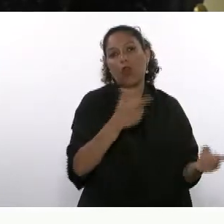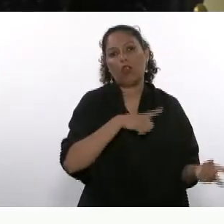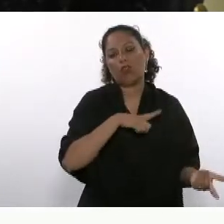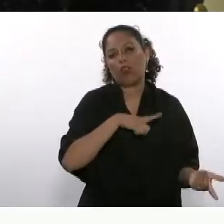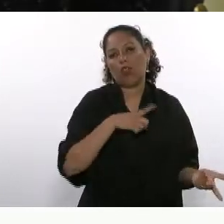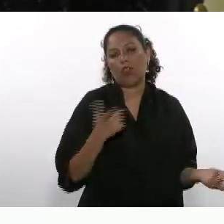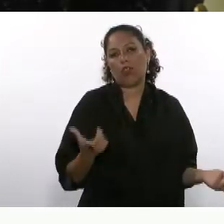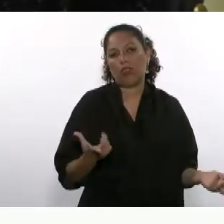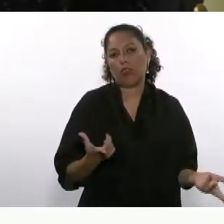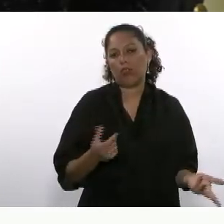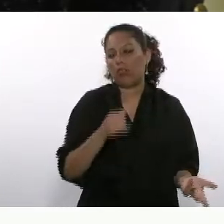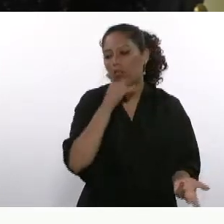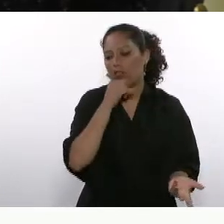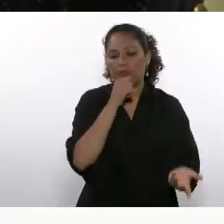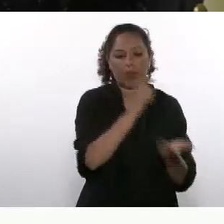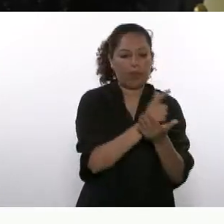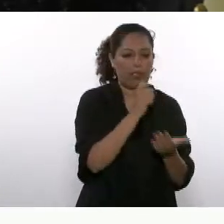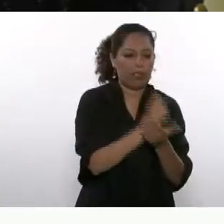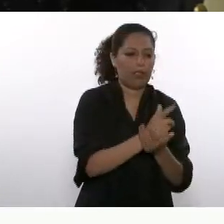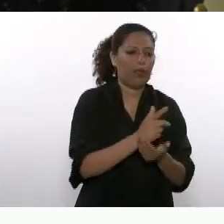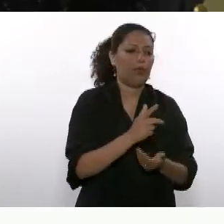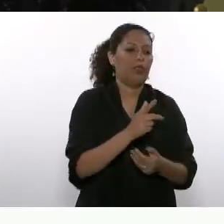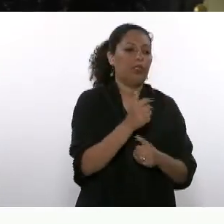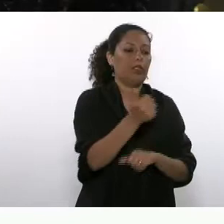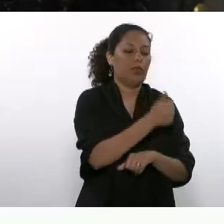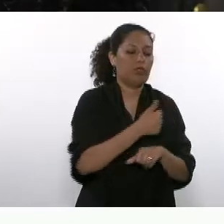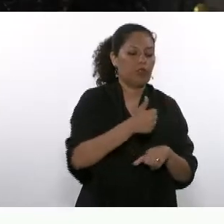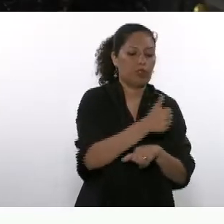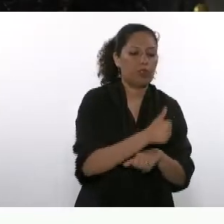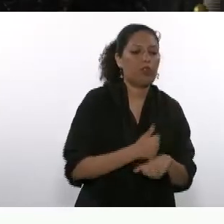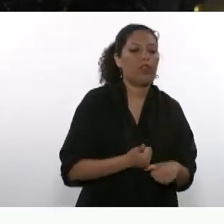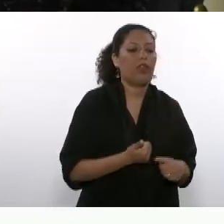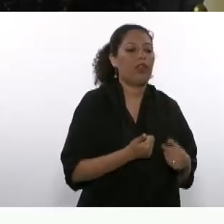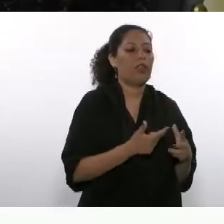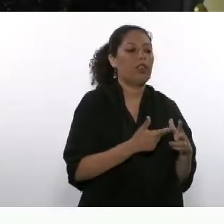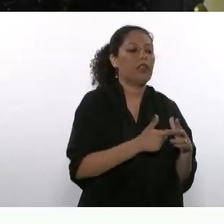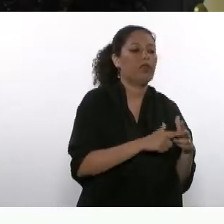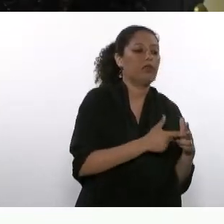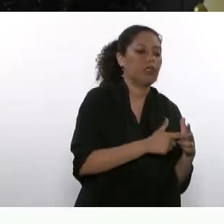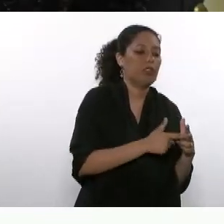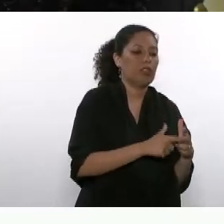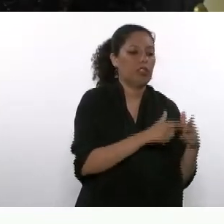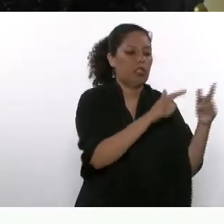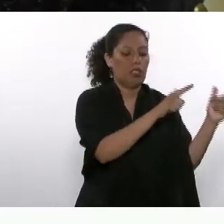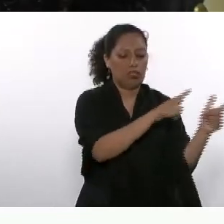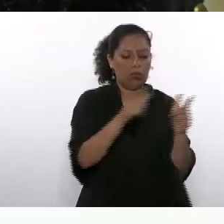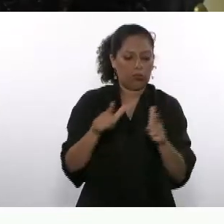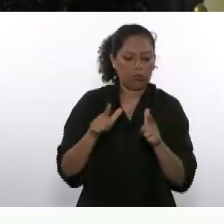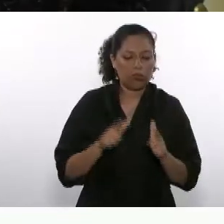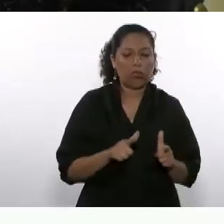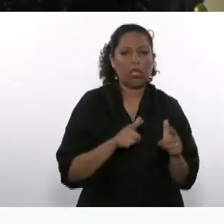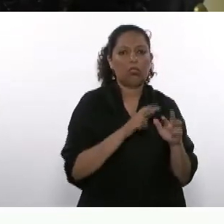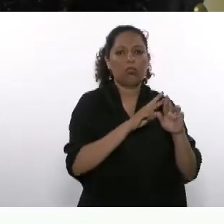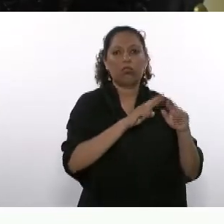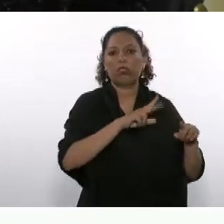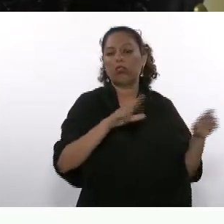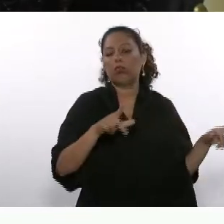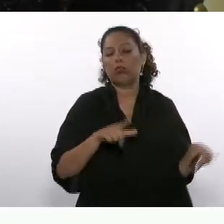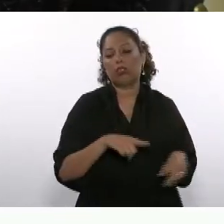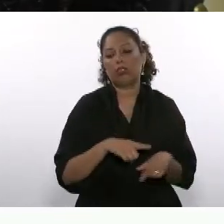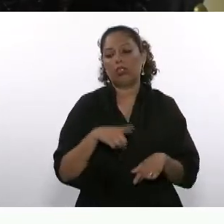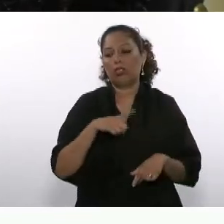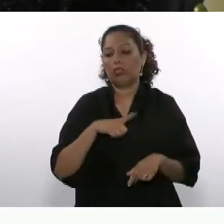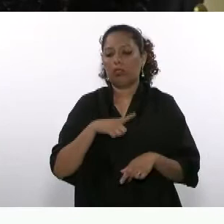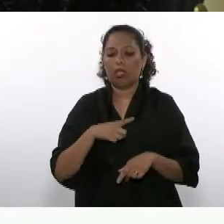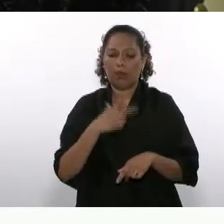tem, com o pagamento de profissionais na ponta, com a manutenção de diversos programas que atendem municípios e tudo mais. Então, gera